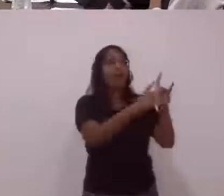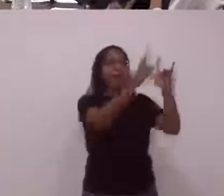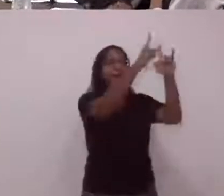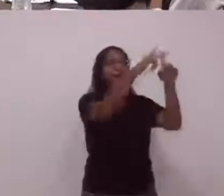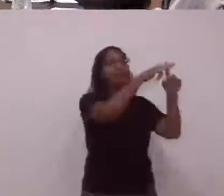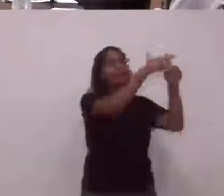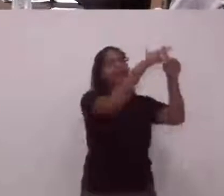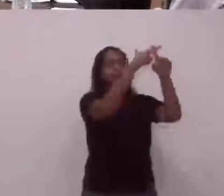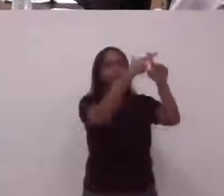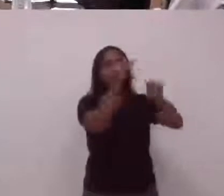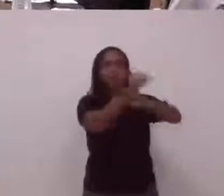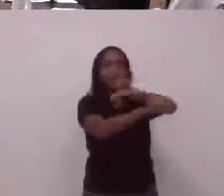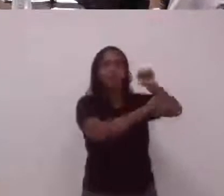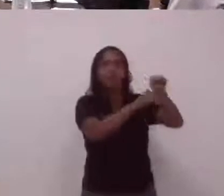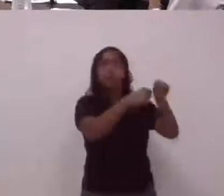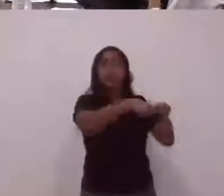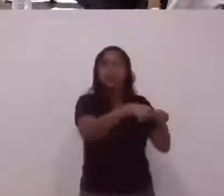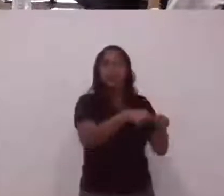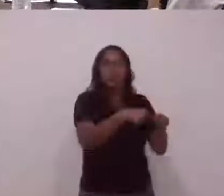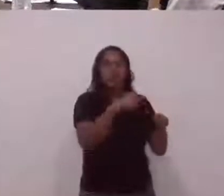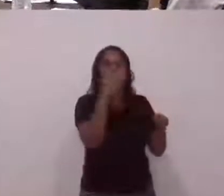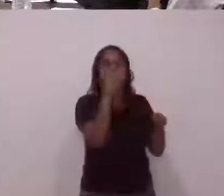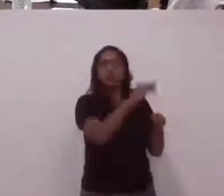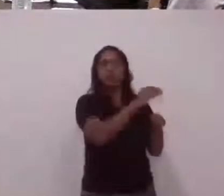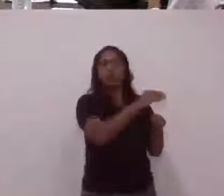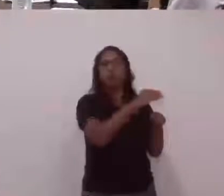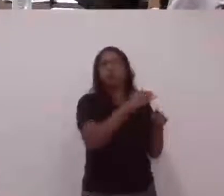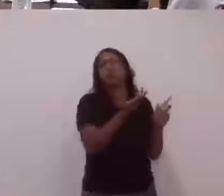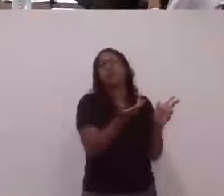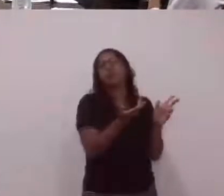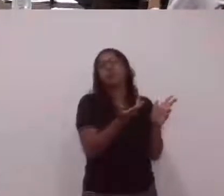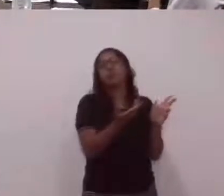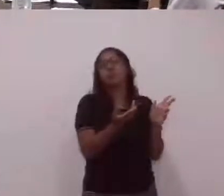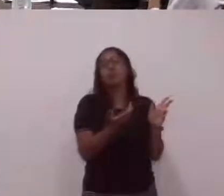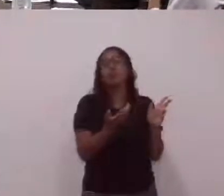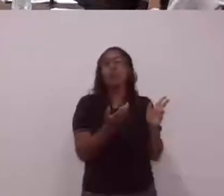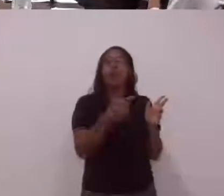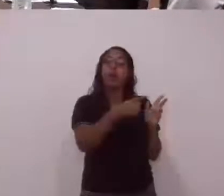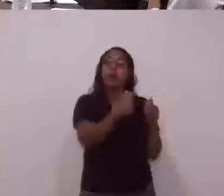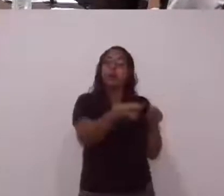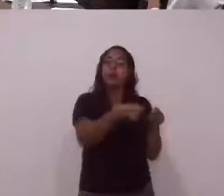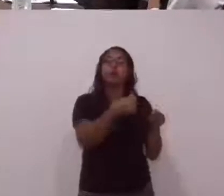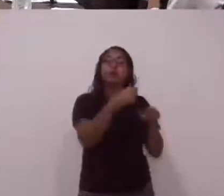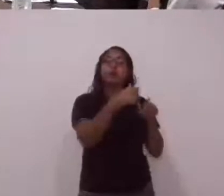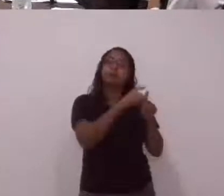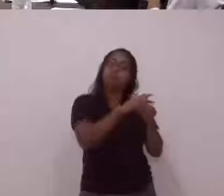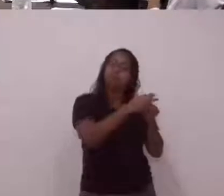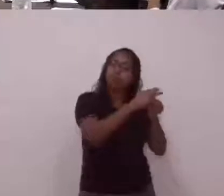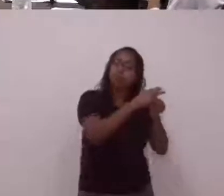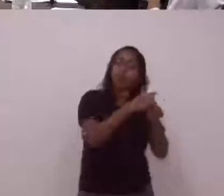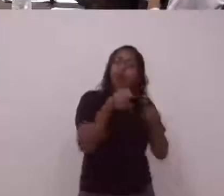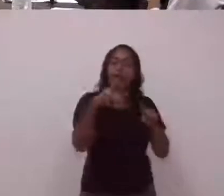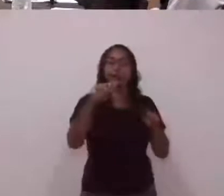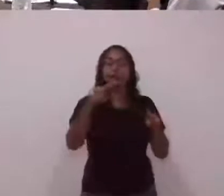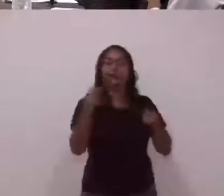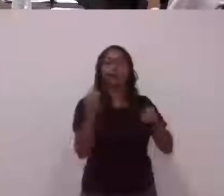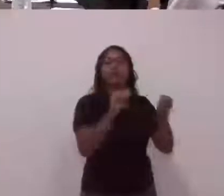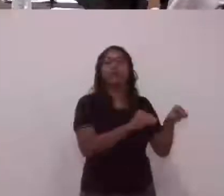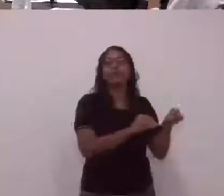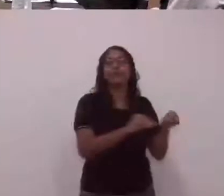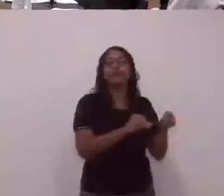locado como condição para a sua ocupação pela PM, deixando de providenciar